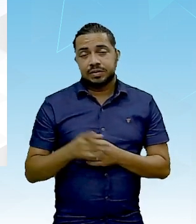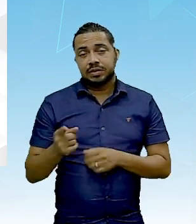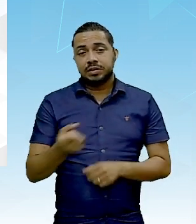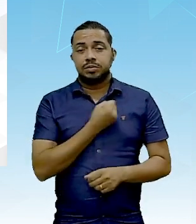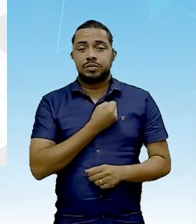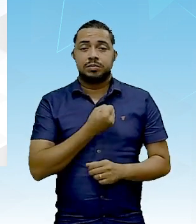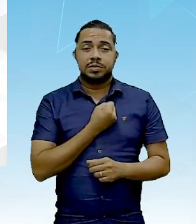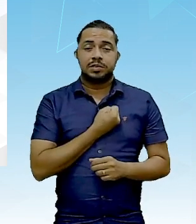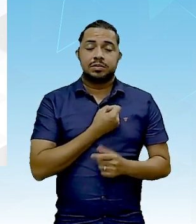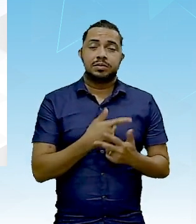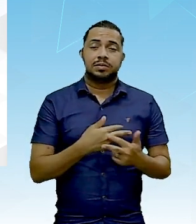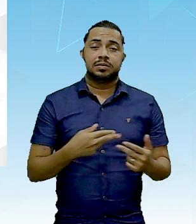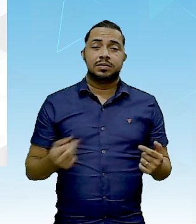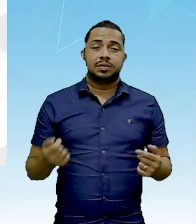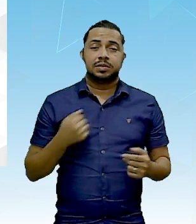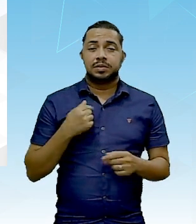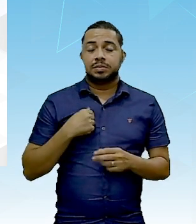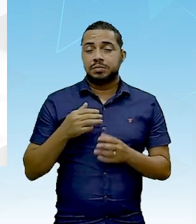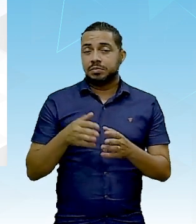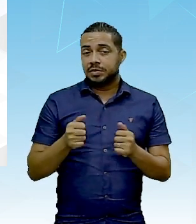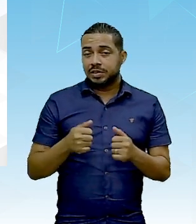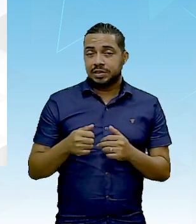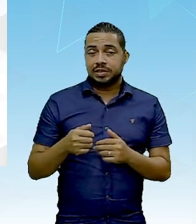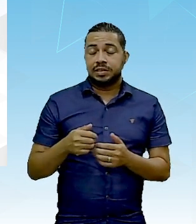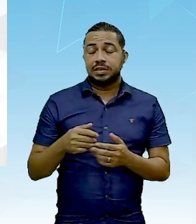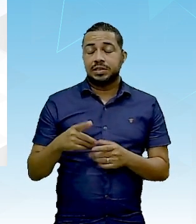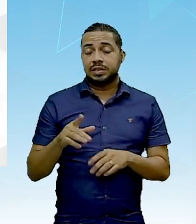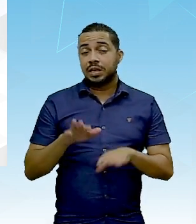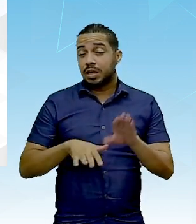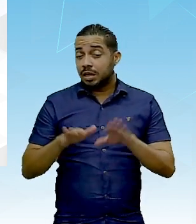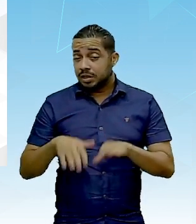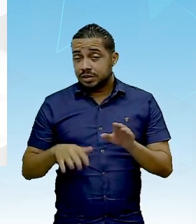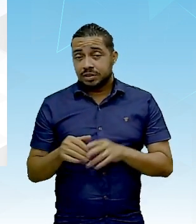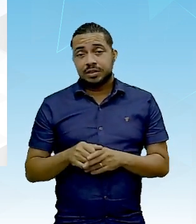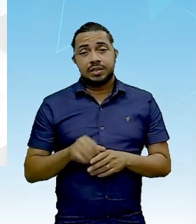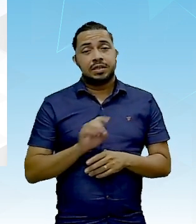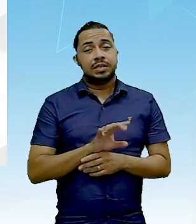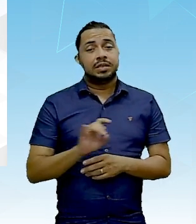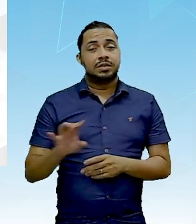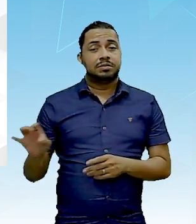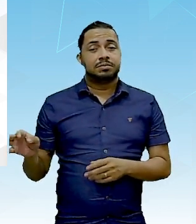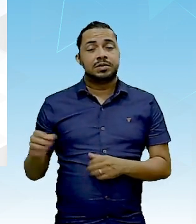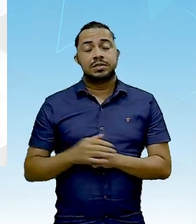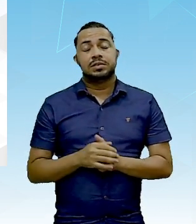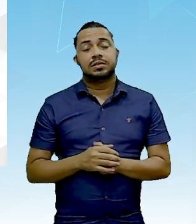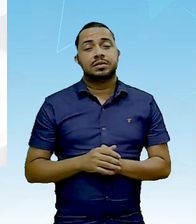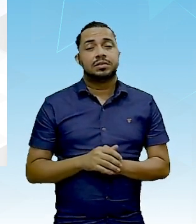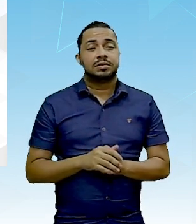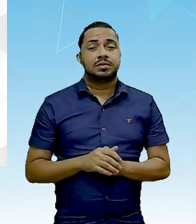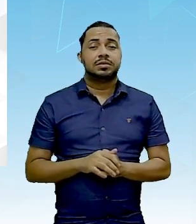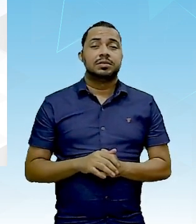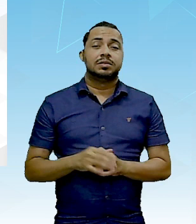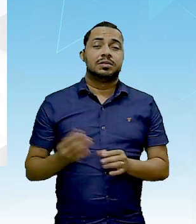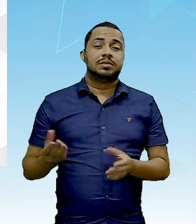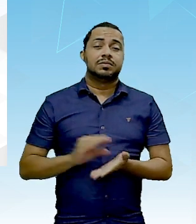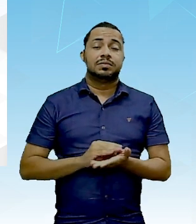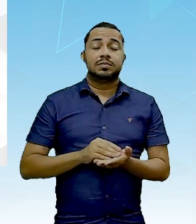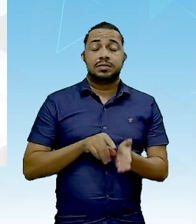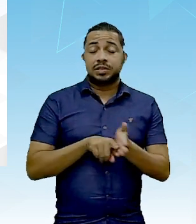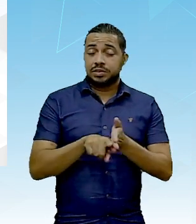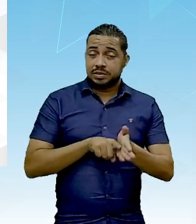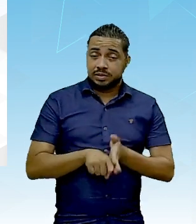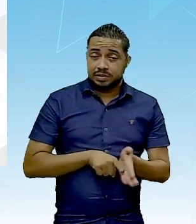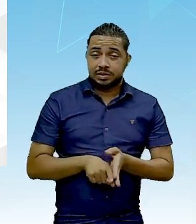de casos que eu peguei de cada variável, de cada elemento, né? De cada um dos elementos investigados. E